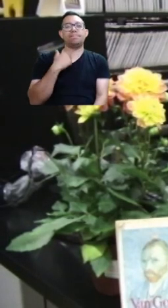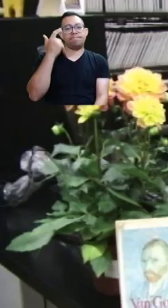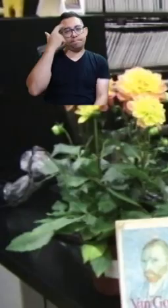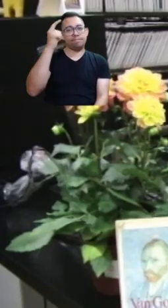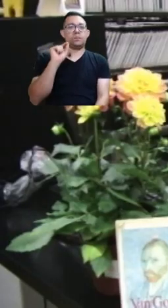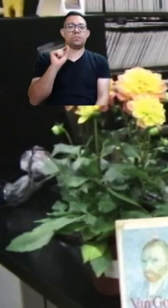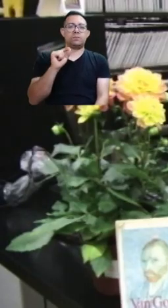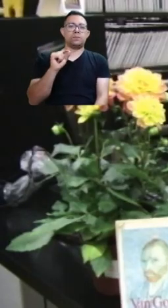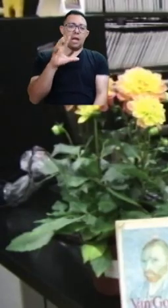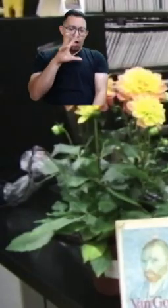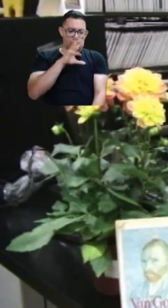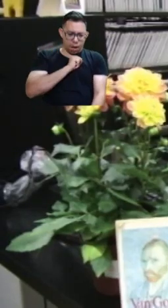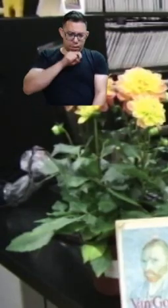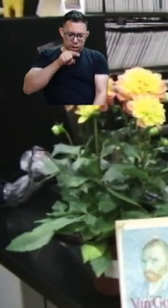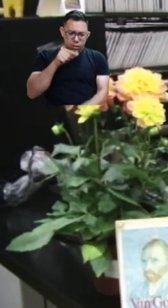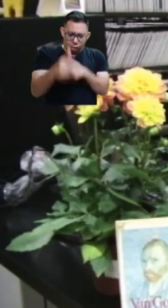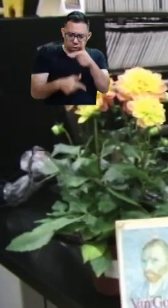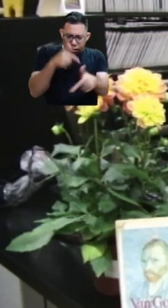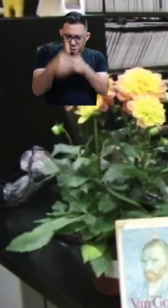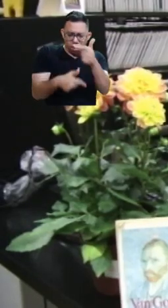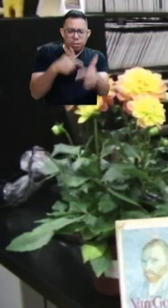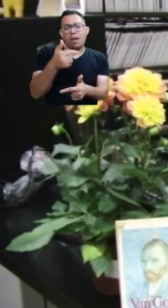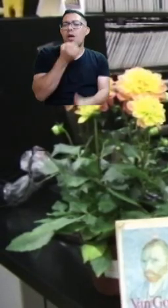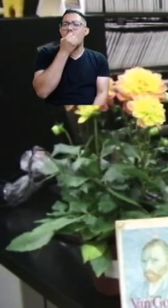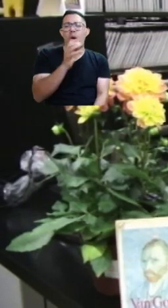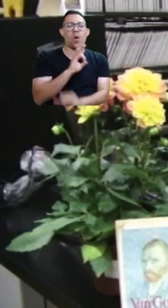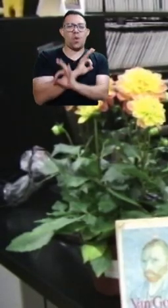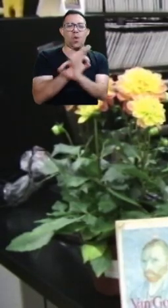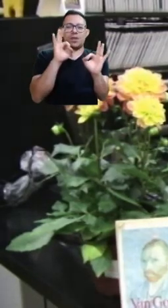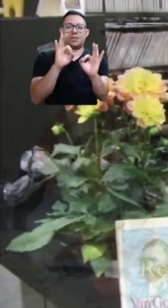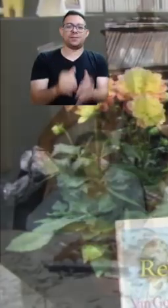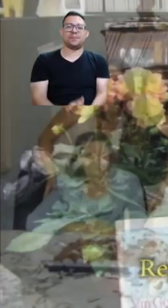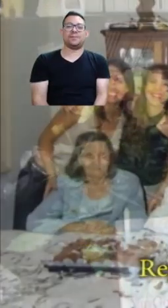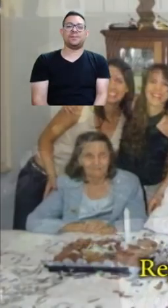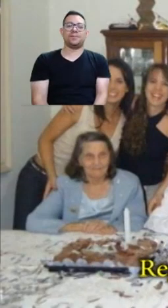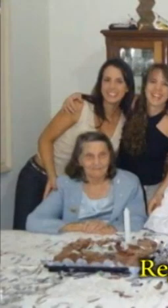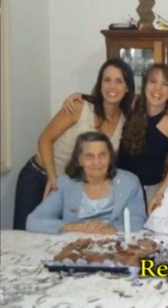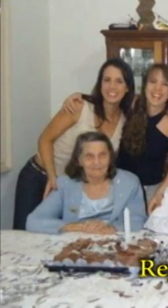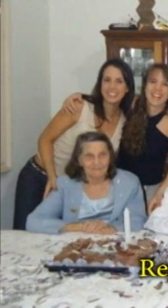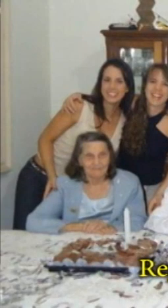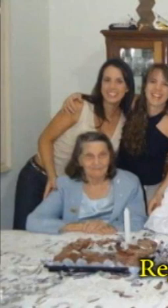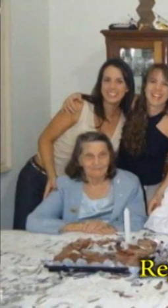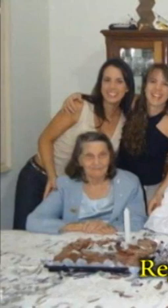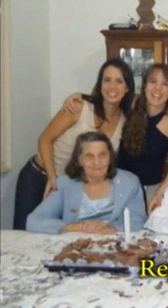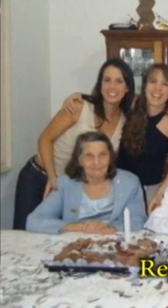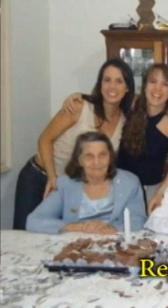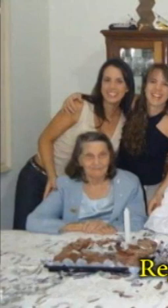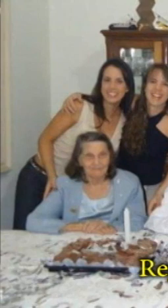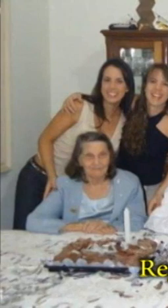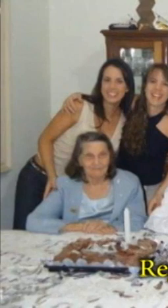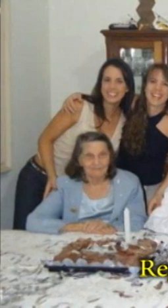muito bom, é muito bom. Eu acho que você fazer aquilo que você ama não tem dinheiro que pague,